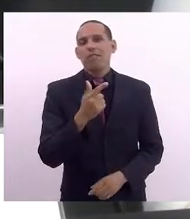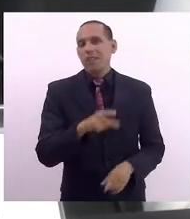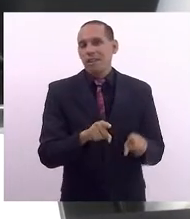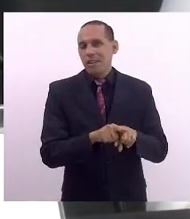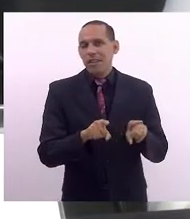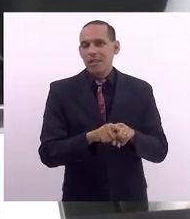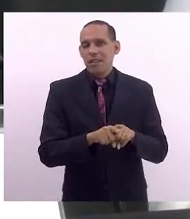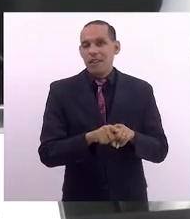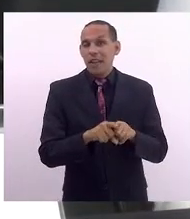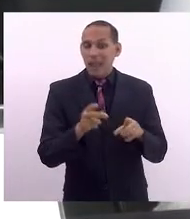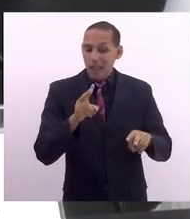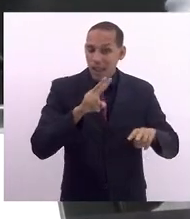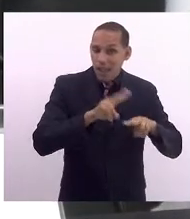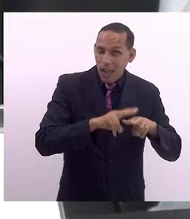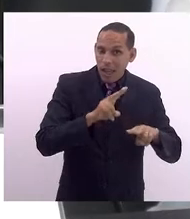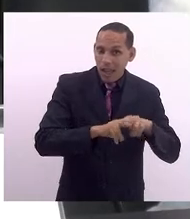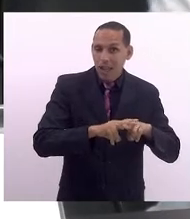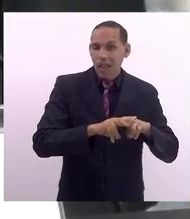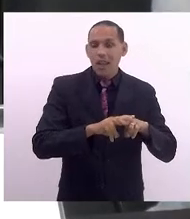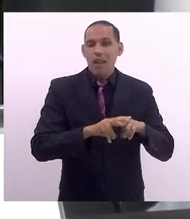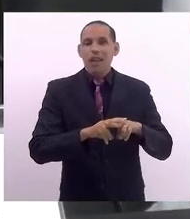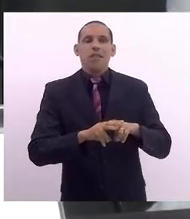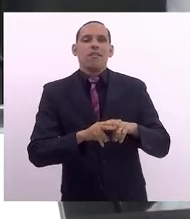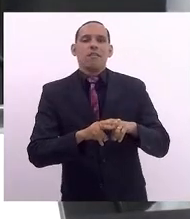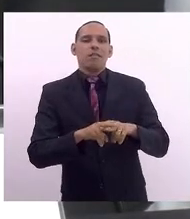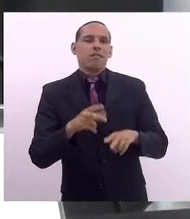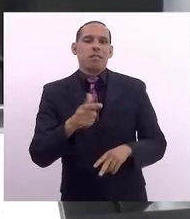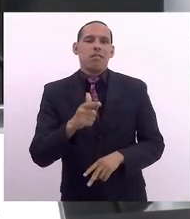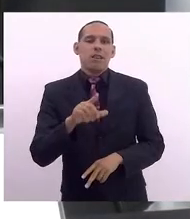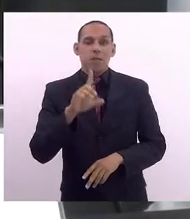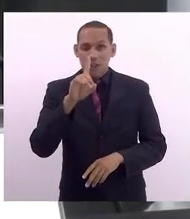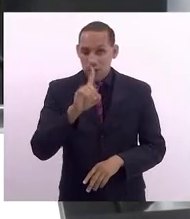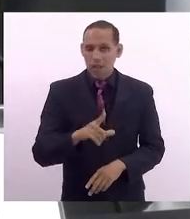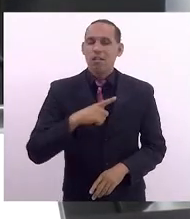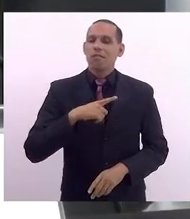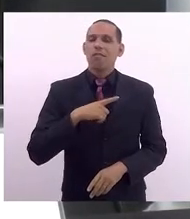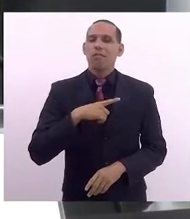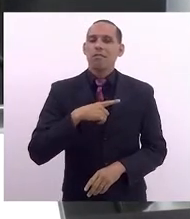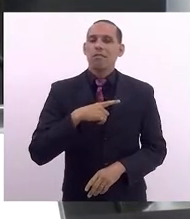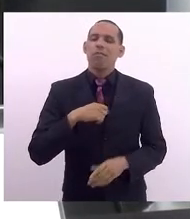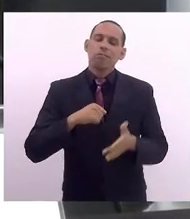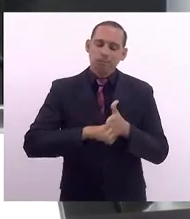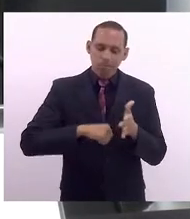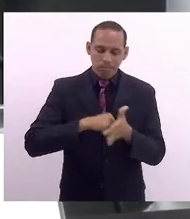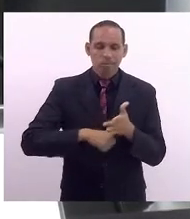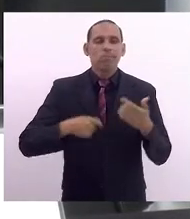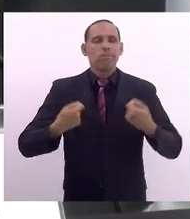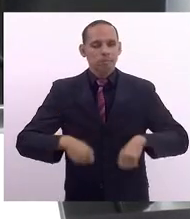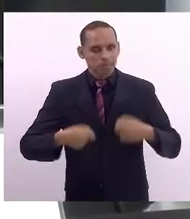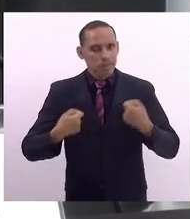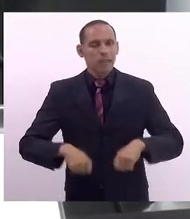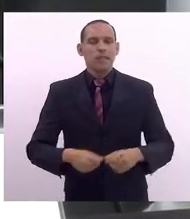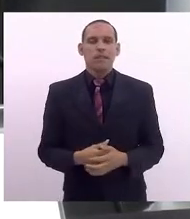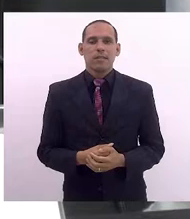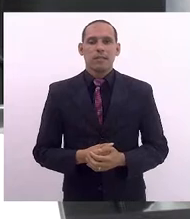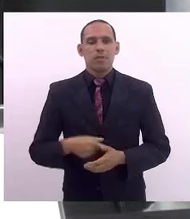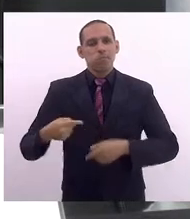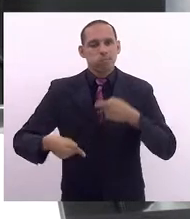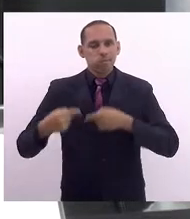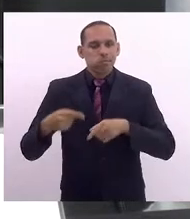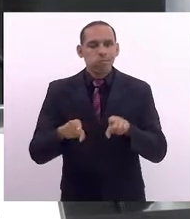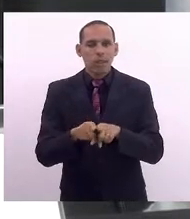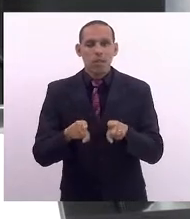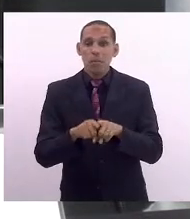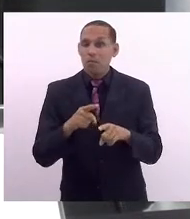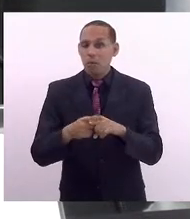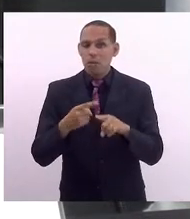liberdade, não estão privados de direito. Então, a gente precisa enfrentar esse debate também. Porque todo